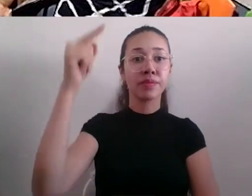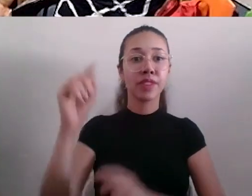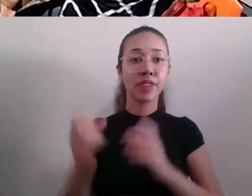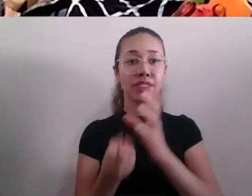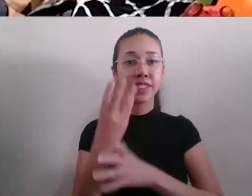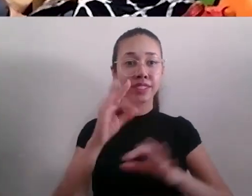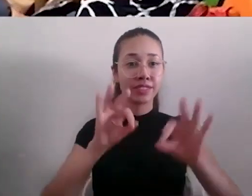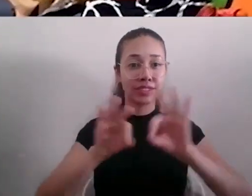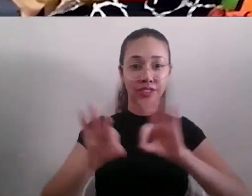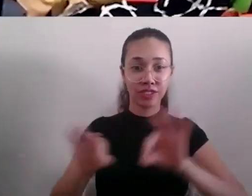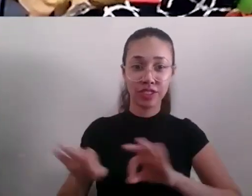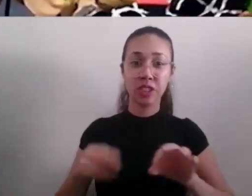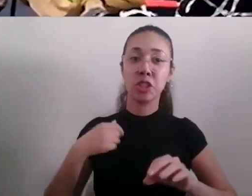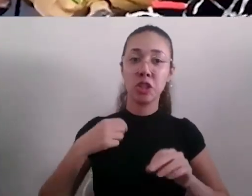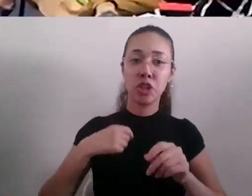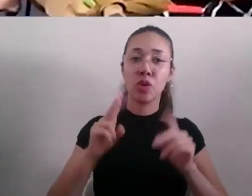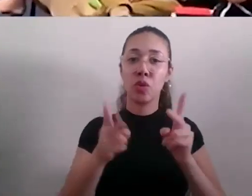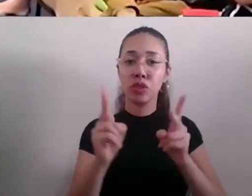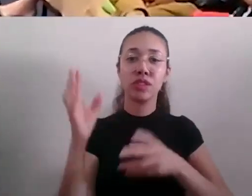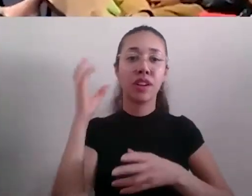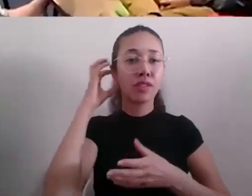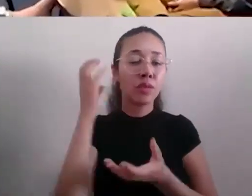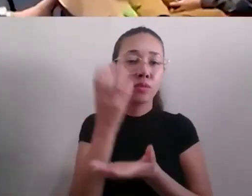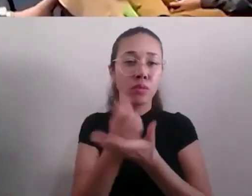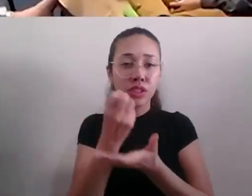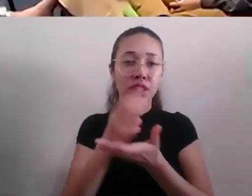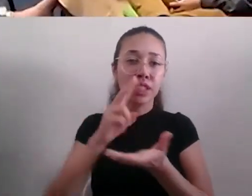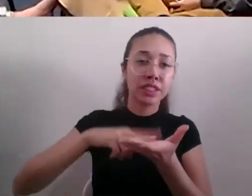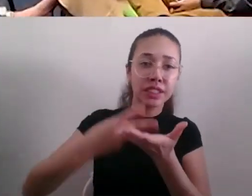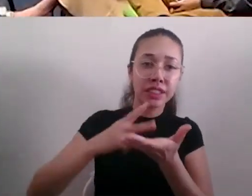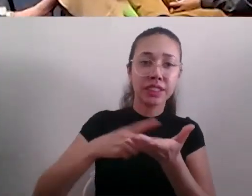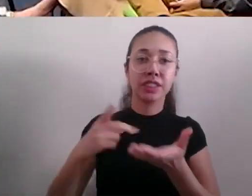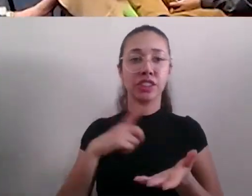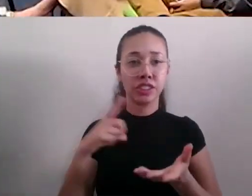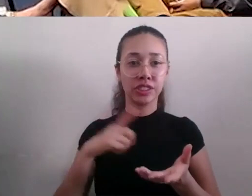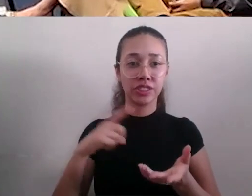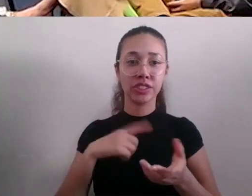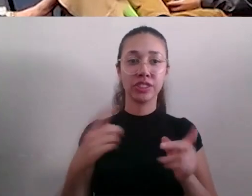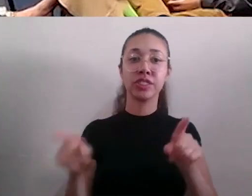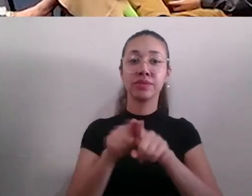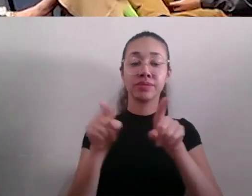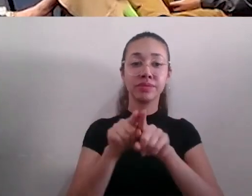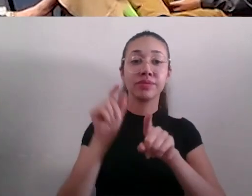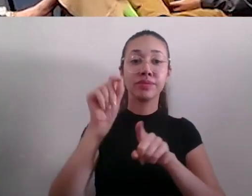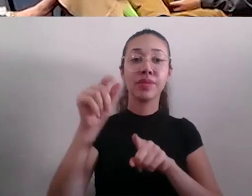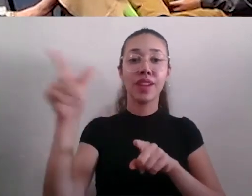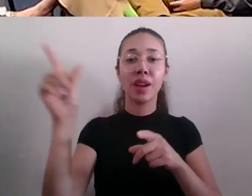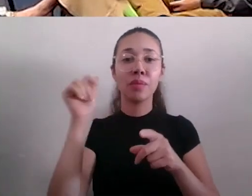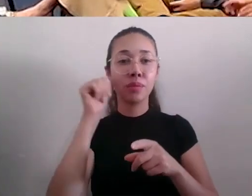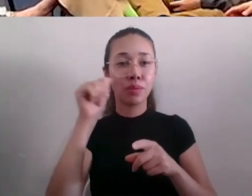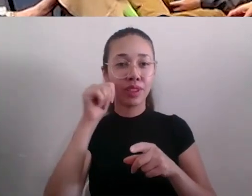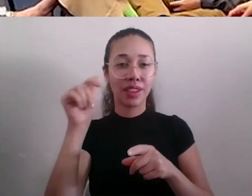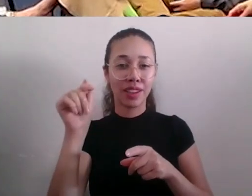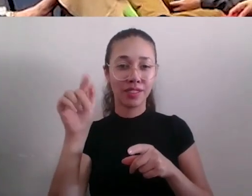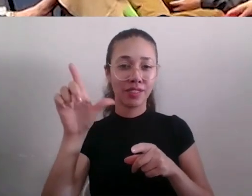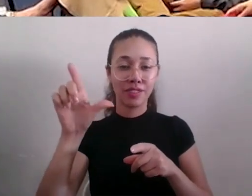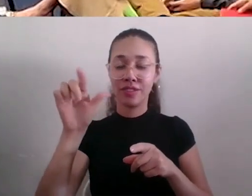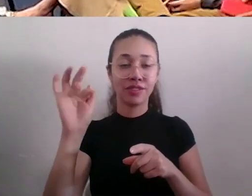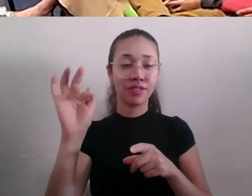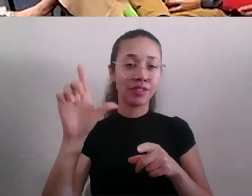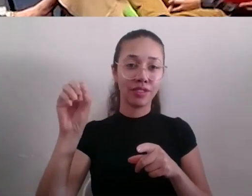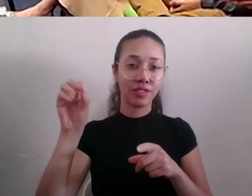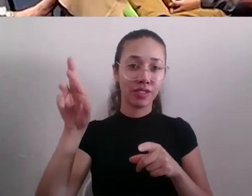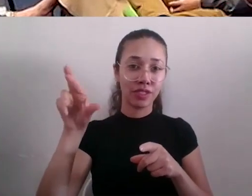como intérprete, fazendo esse podcast para Piauí, ela era repórter da Piauí, a Flora, que também é minha sócia na novela, é casada